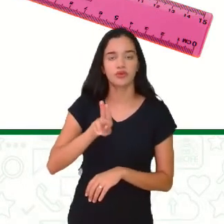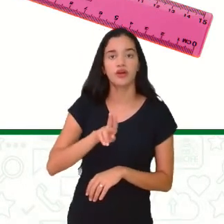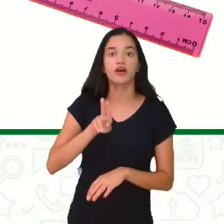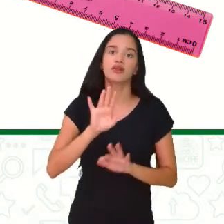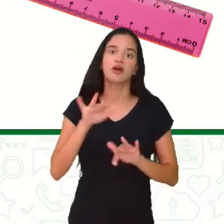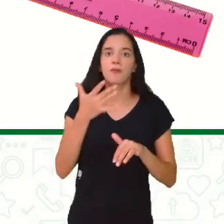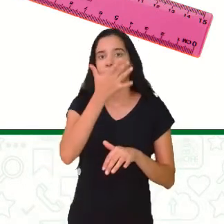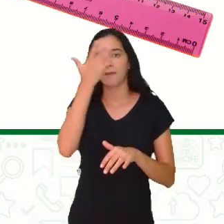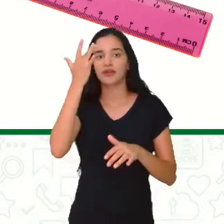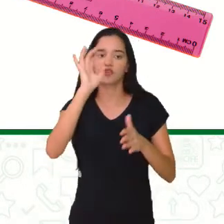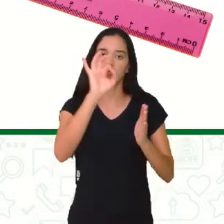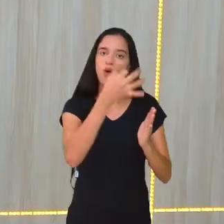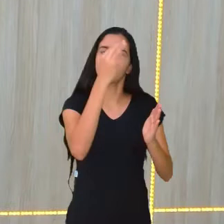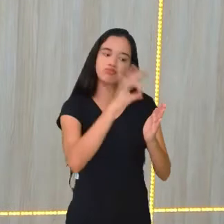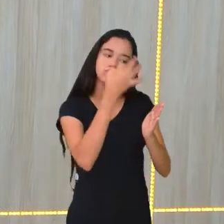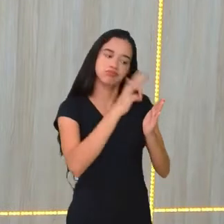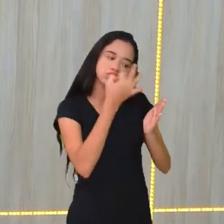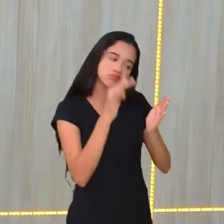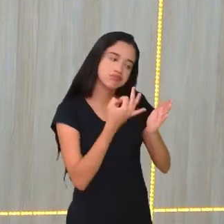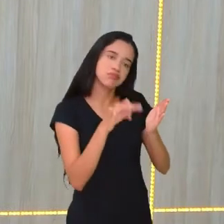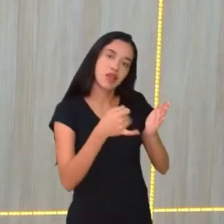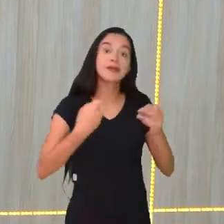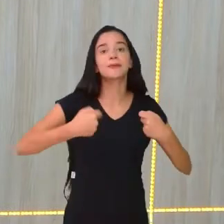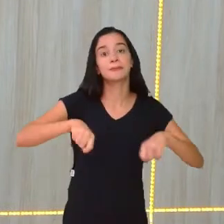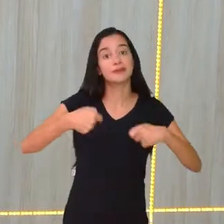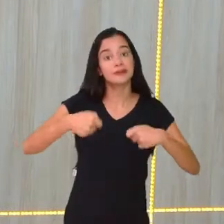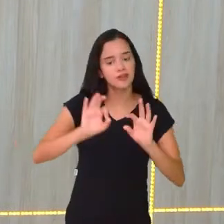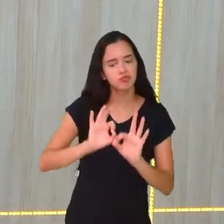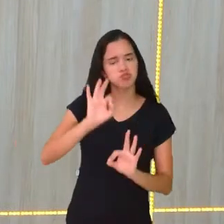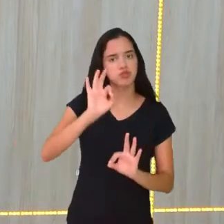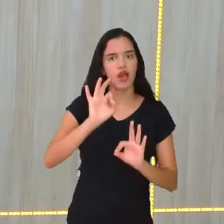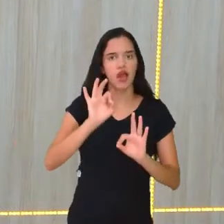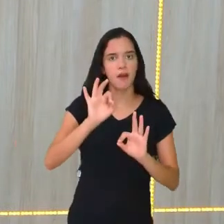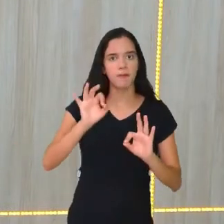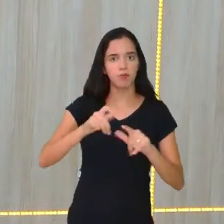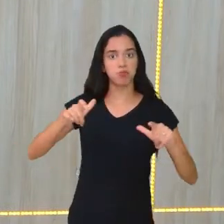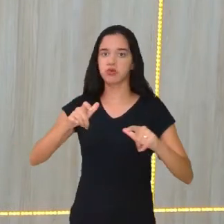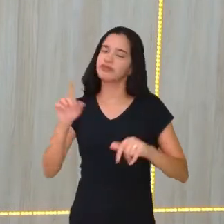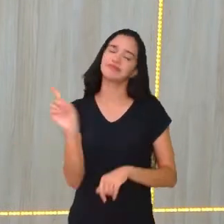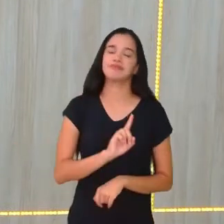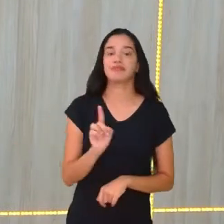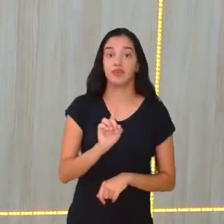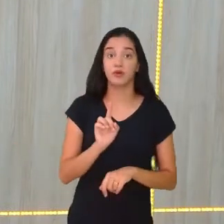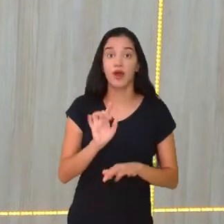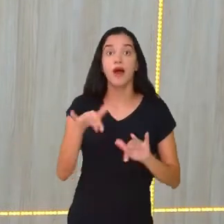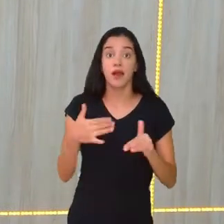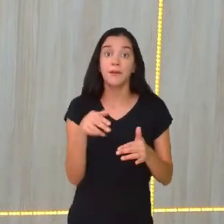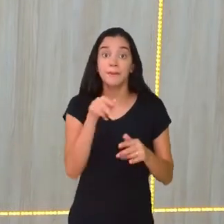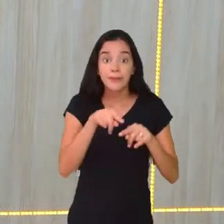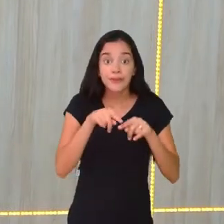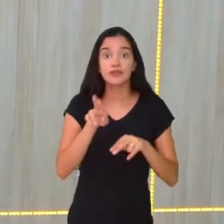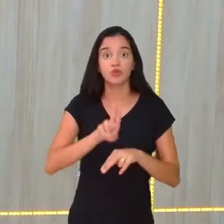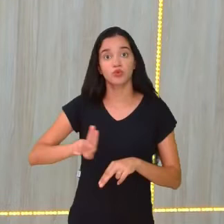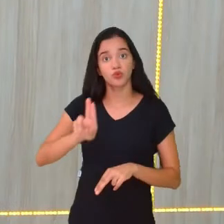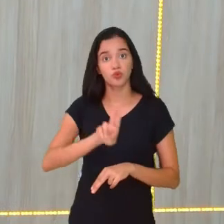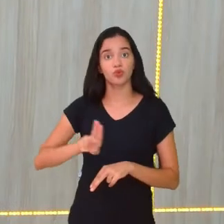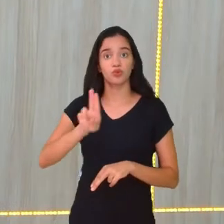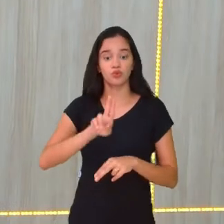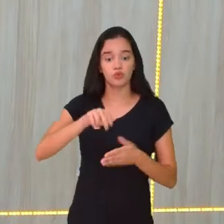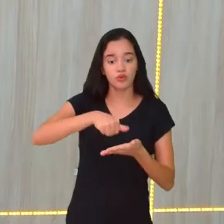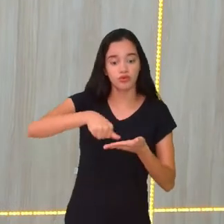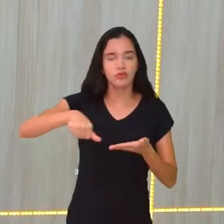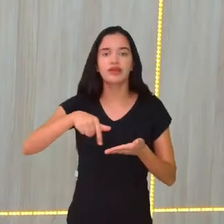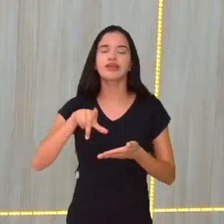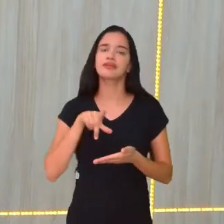uma costureira, né? Que ela precisa de medidas, mas não tão grandes, então ela usa a fita métrica.